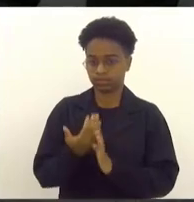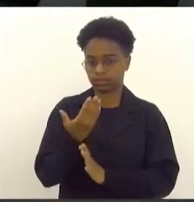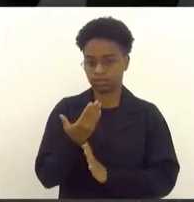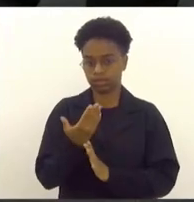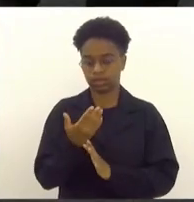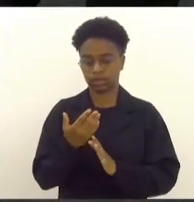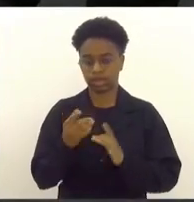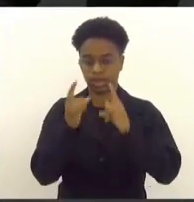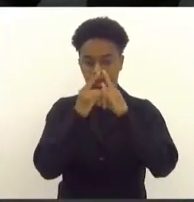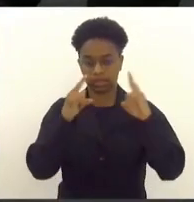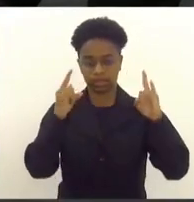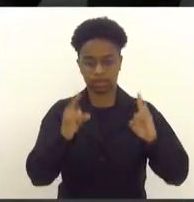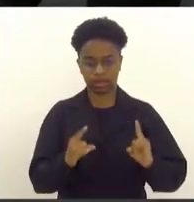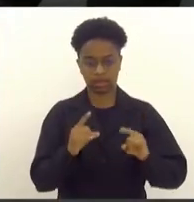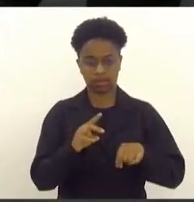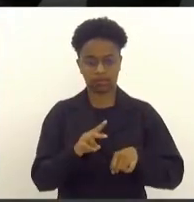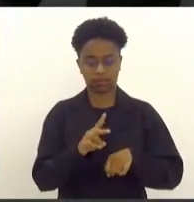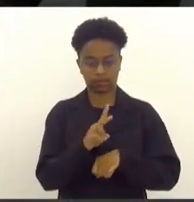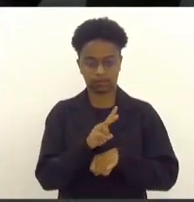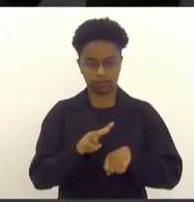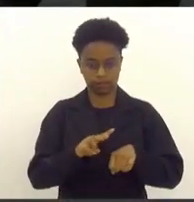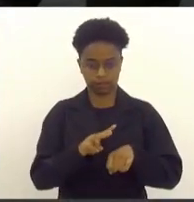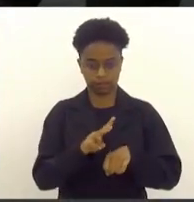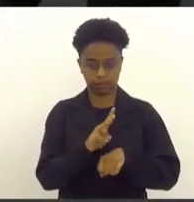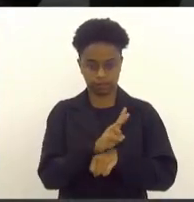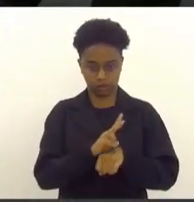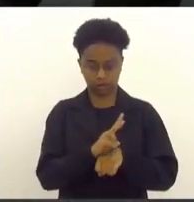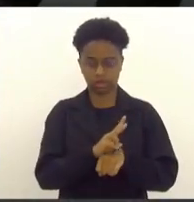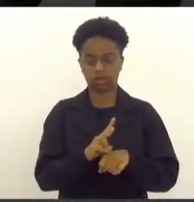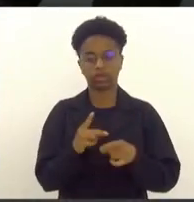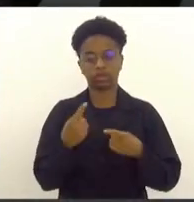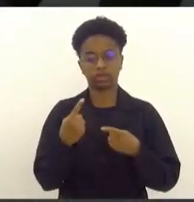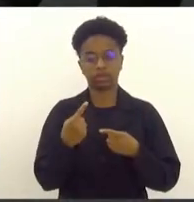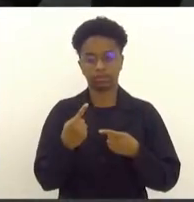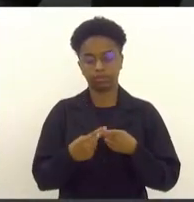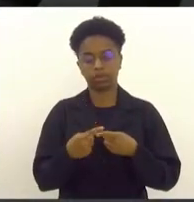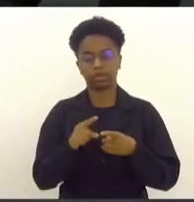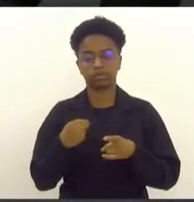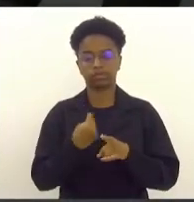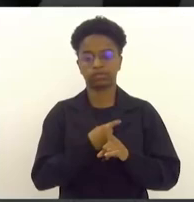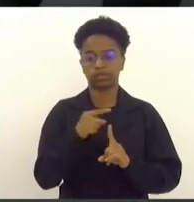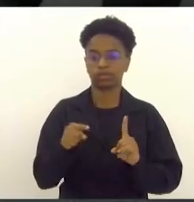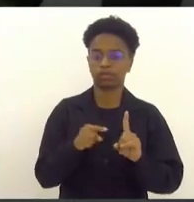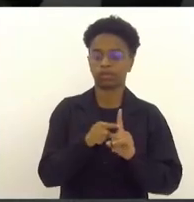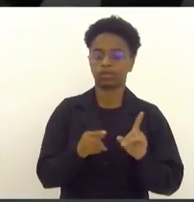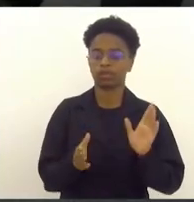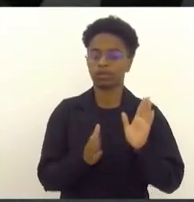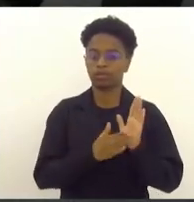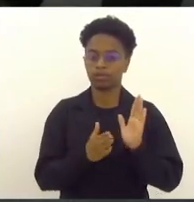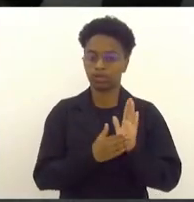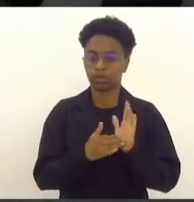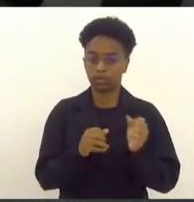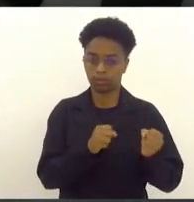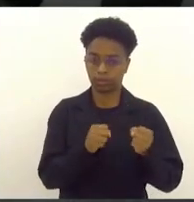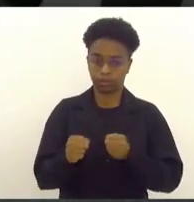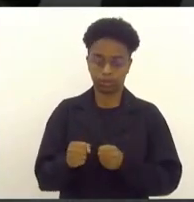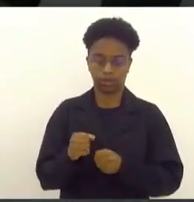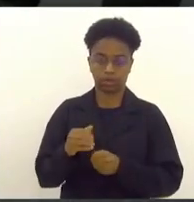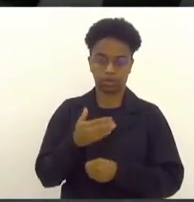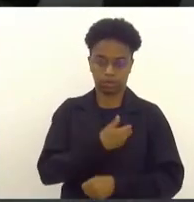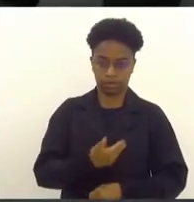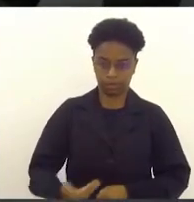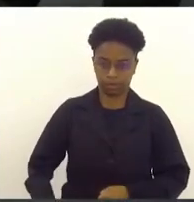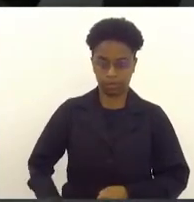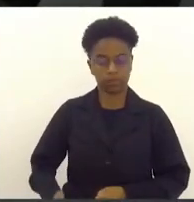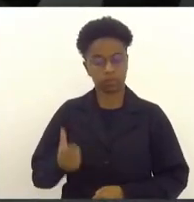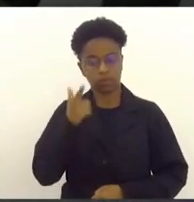das tendas Violetas é justamente podendo propor que o poder público assegure o direito